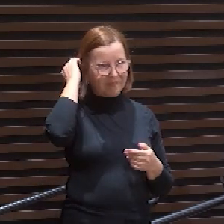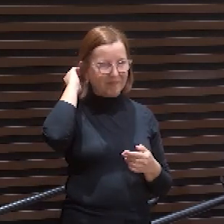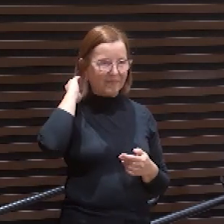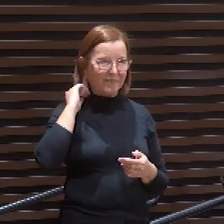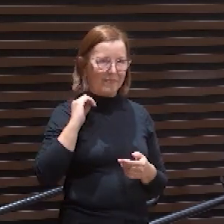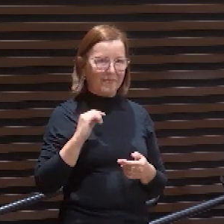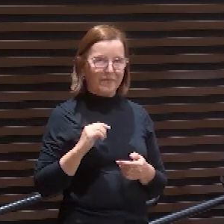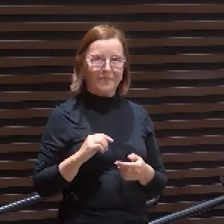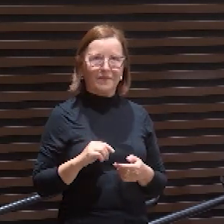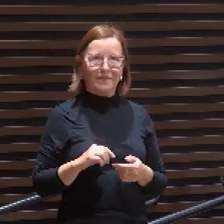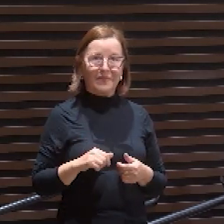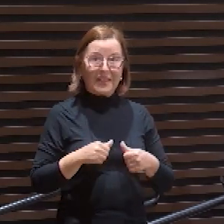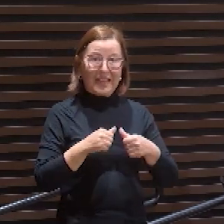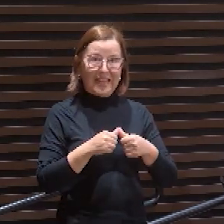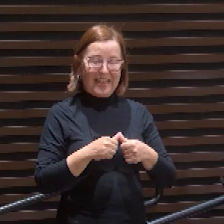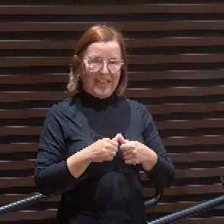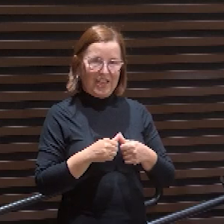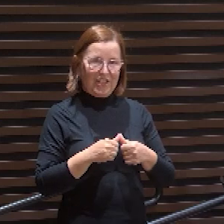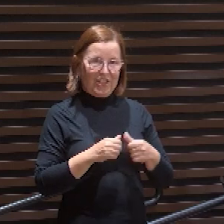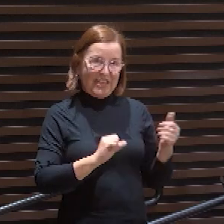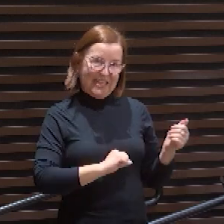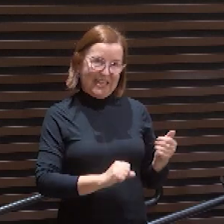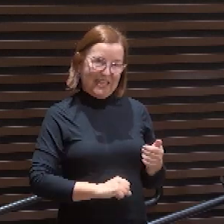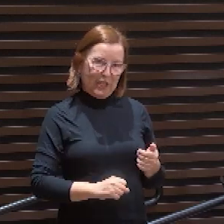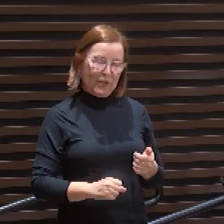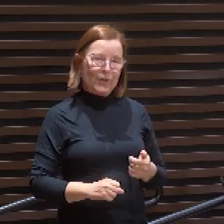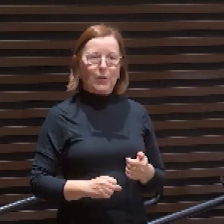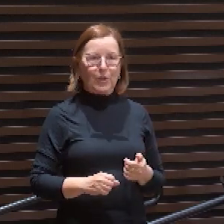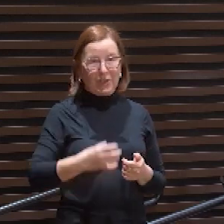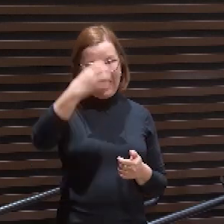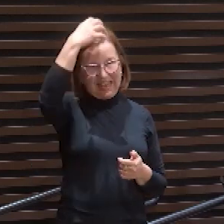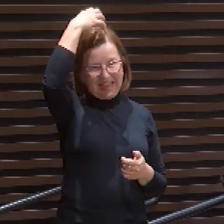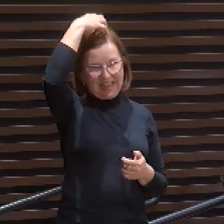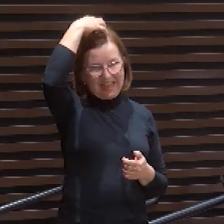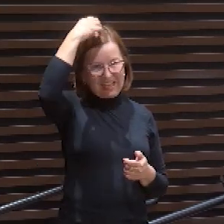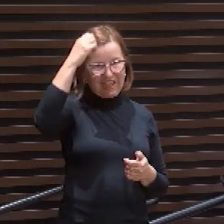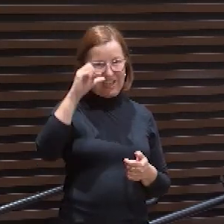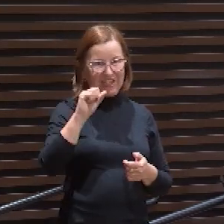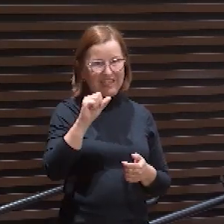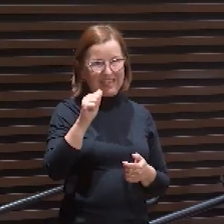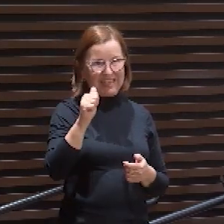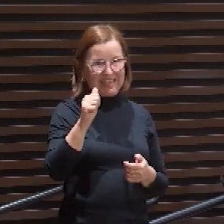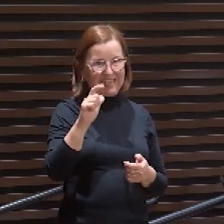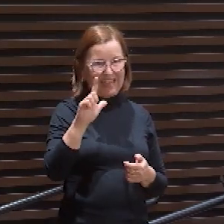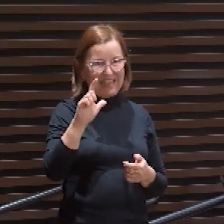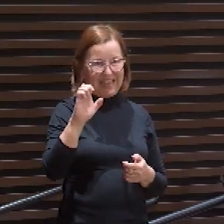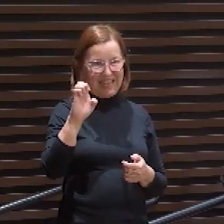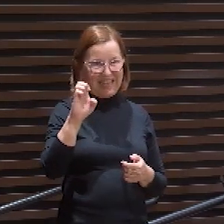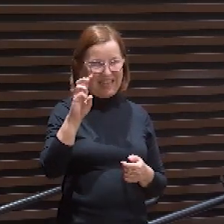porque este Melquisedeque, rei de Salém,